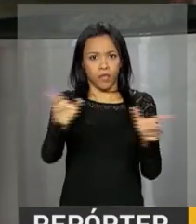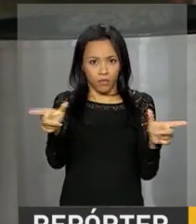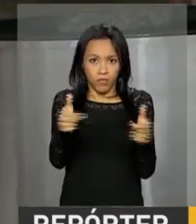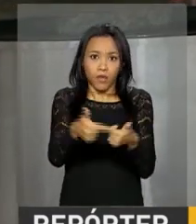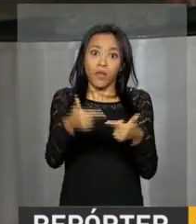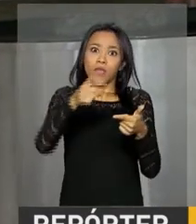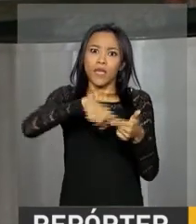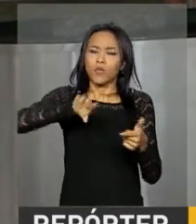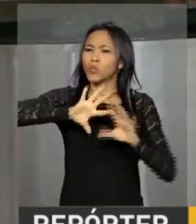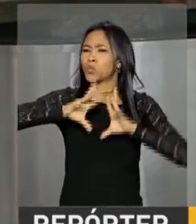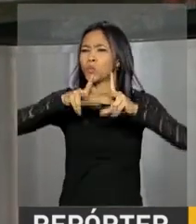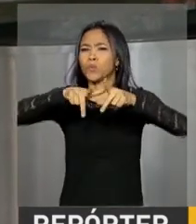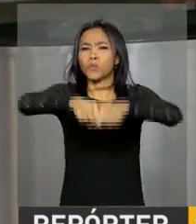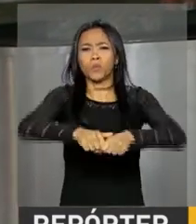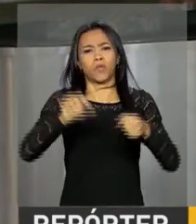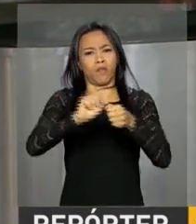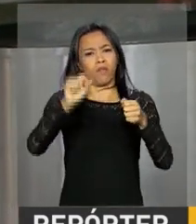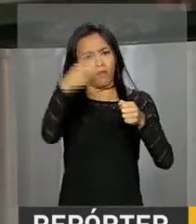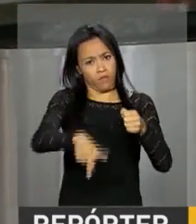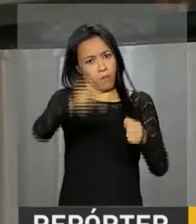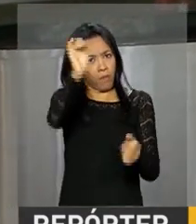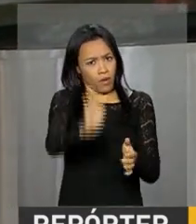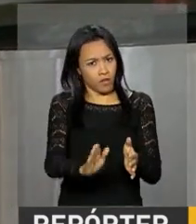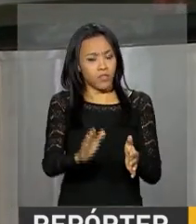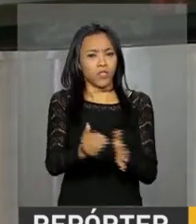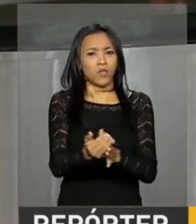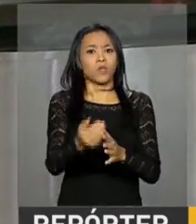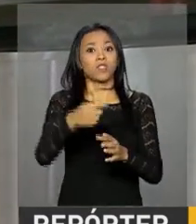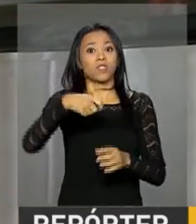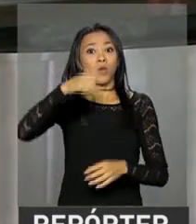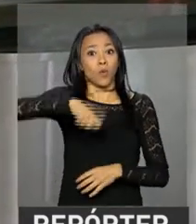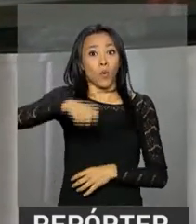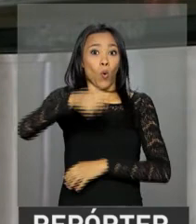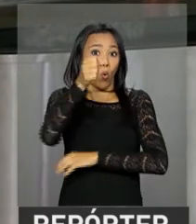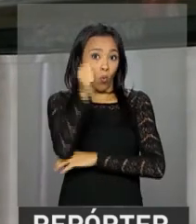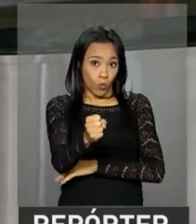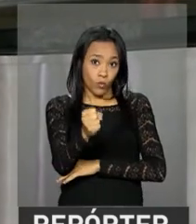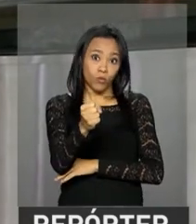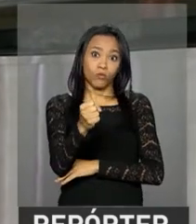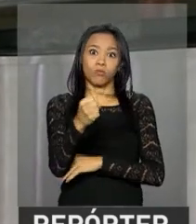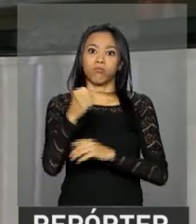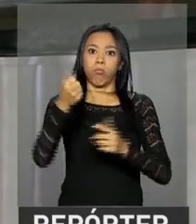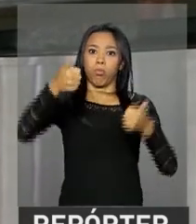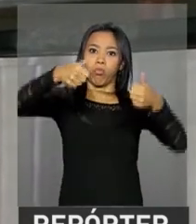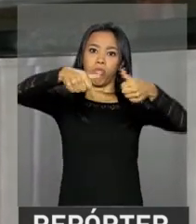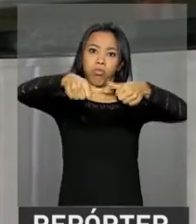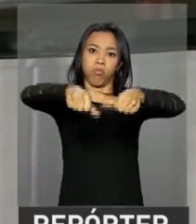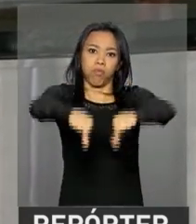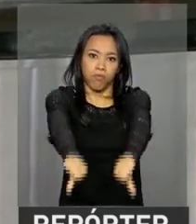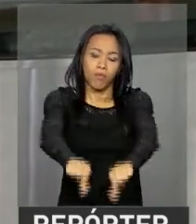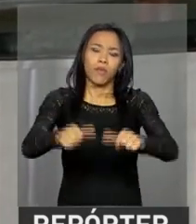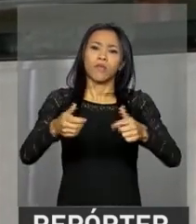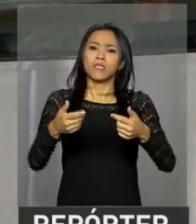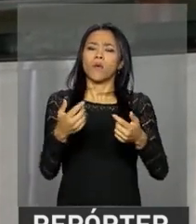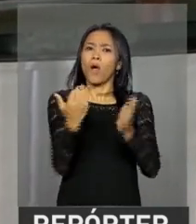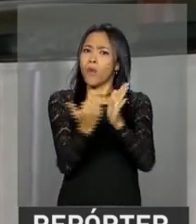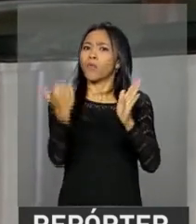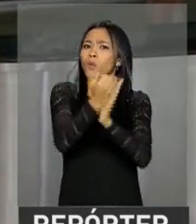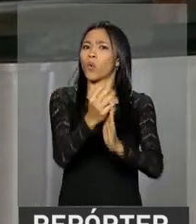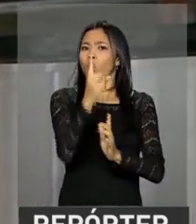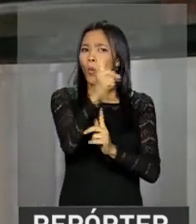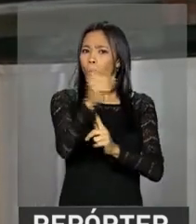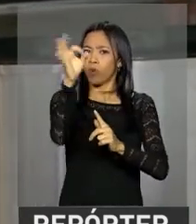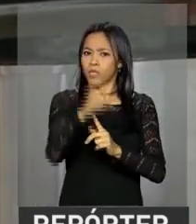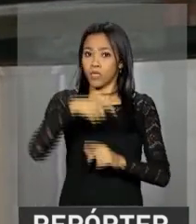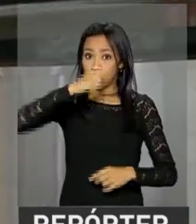e riquezas produzidos pelo país depois de oito trimestres consecutivos de queda o pib cresceu 1 por cento nos